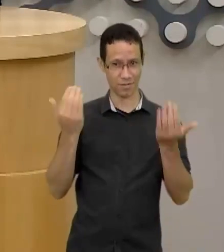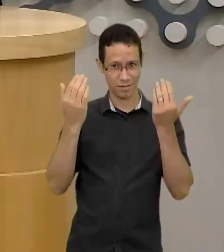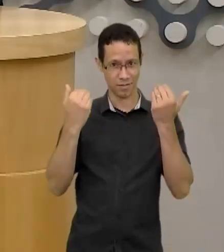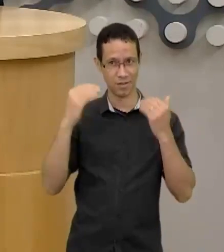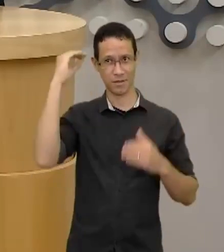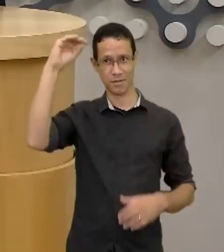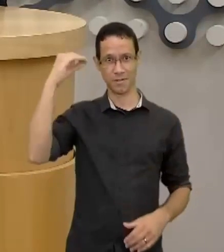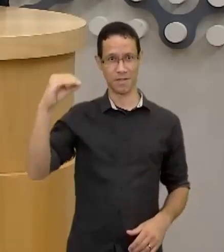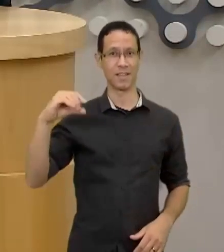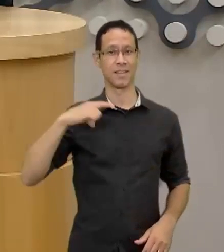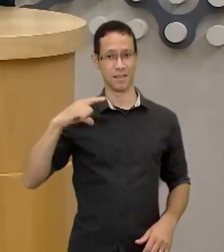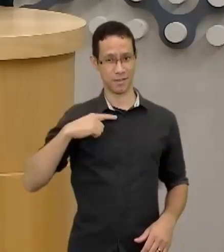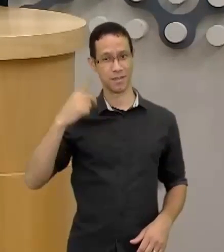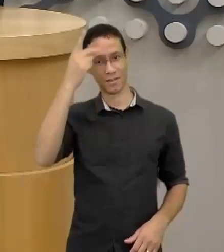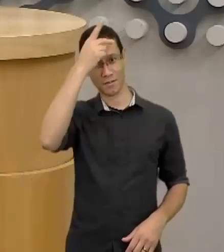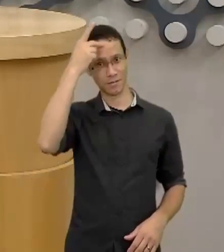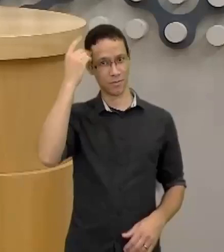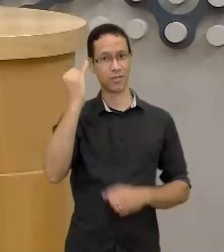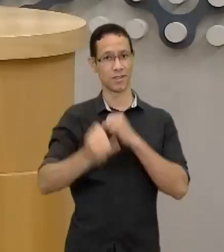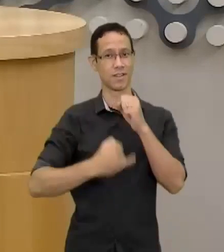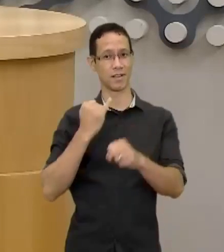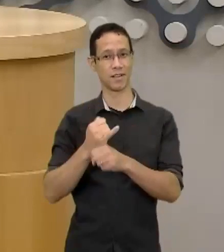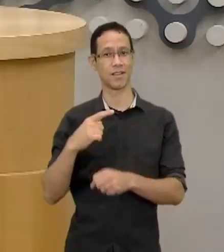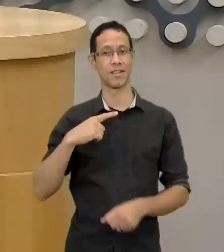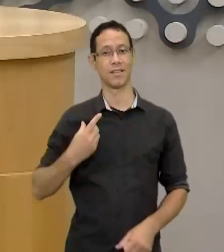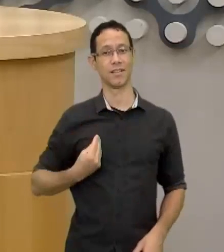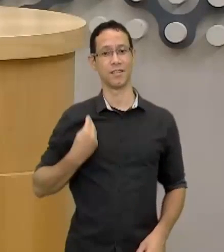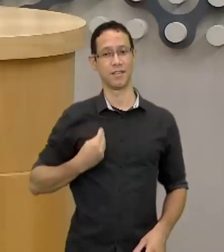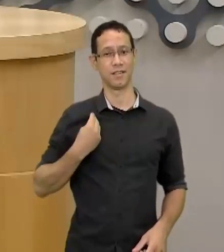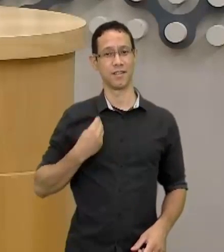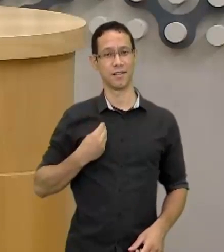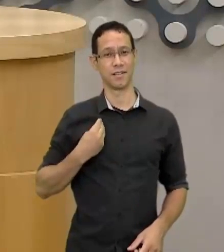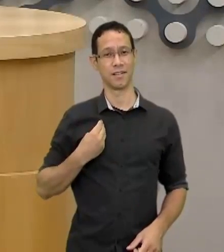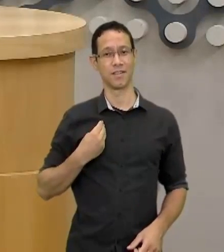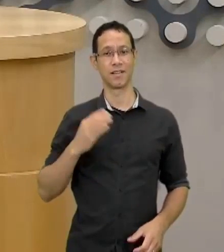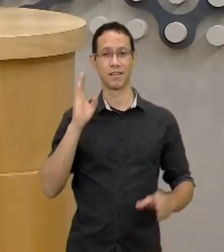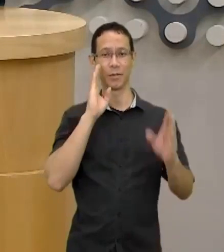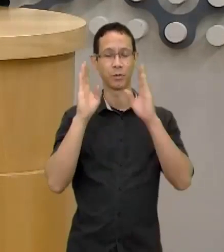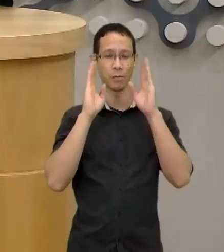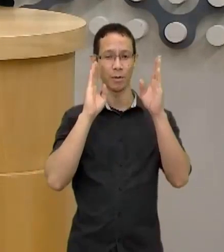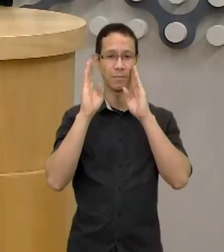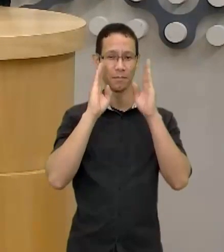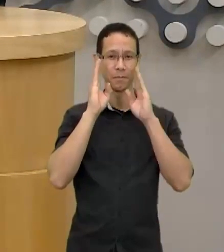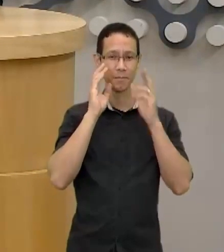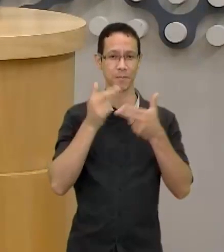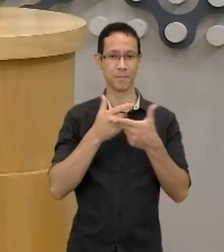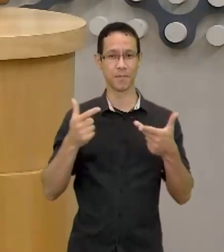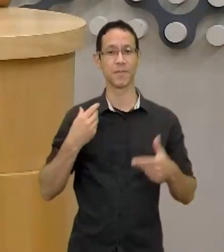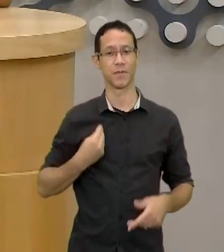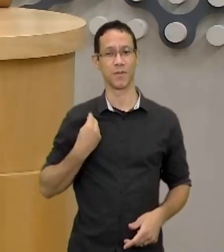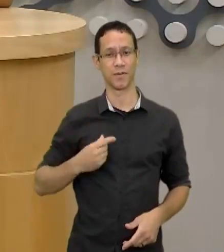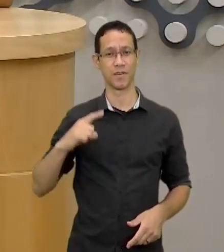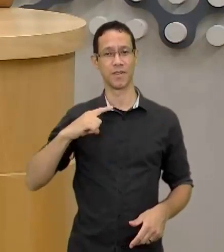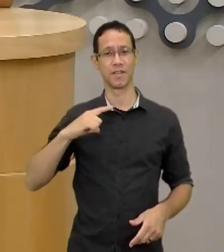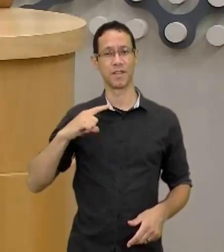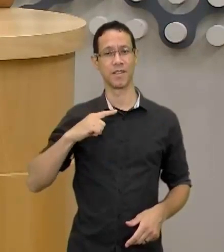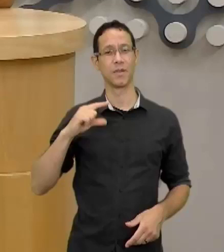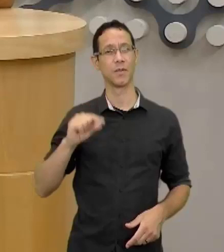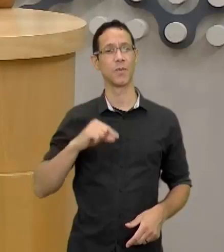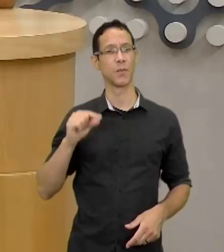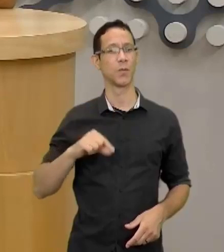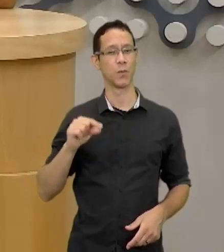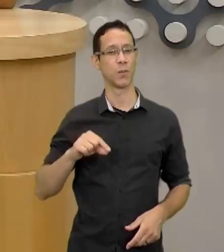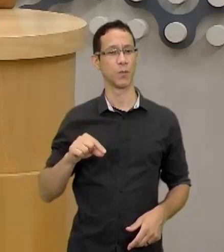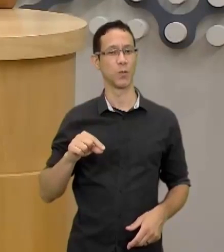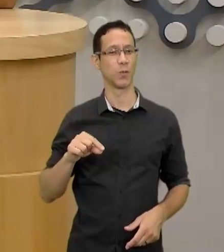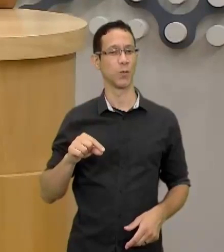estamos com várias pessoas. Nossa, tem bastante pessoas online. E estamos ao vivo também na TV, no Facebook, YouTube, sei lá. Estamos por aí e falando com vocês sobre Fisiologia do Movimento. O que é isso,